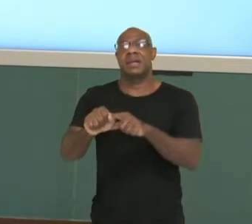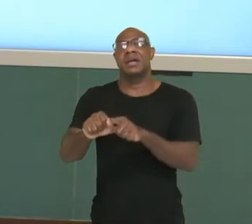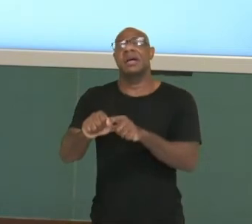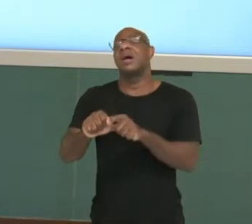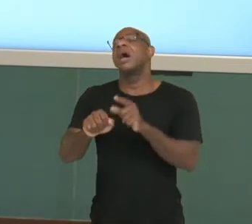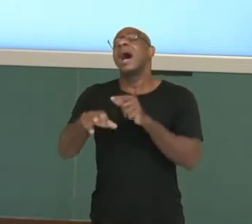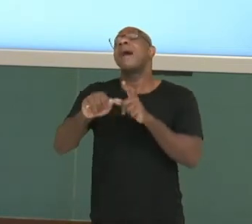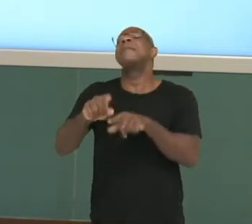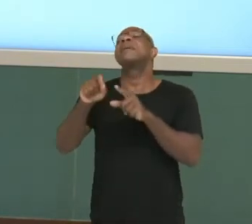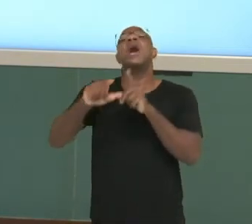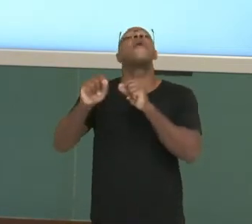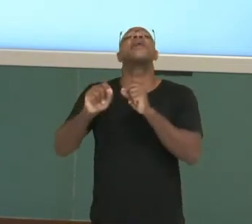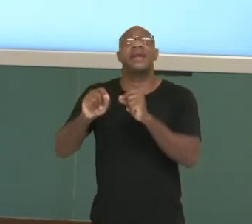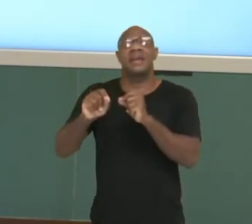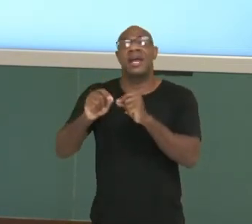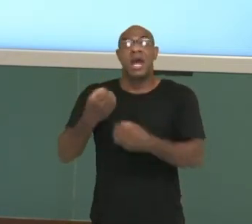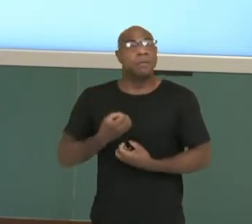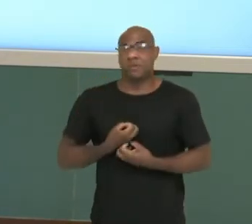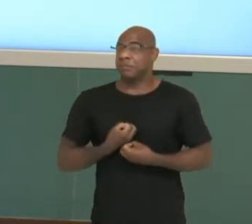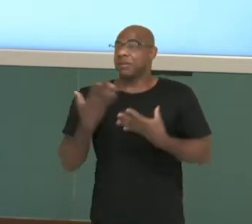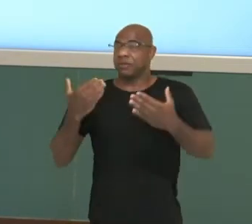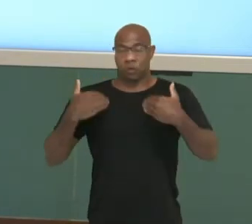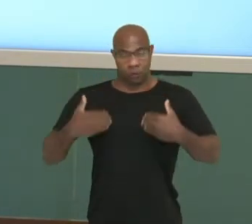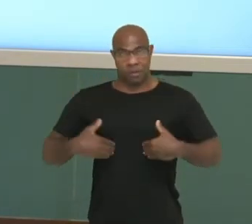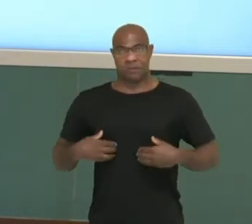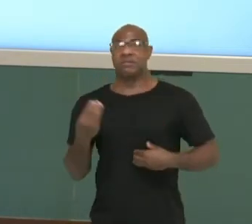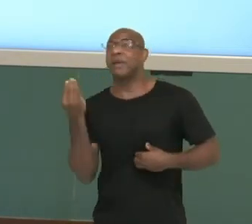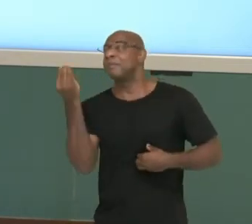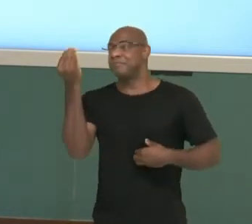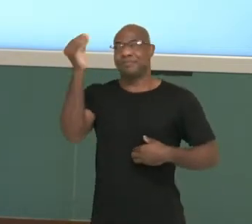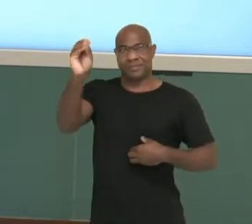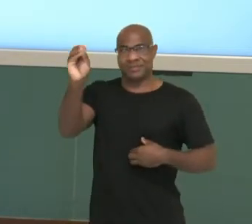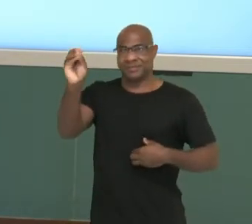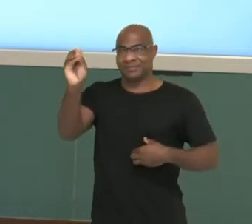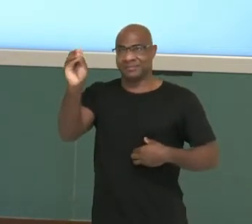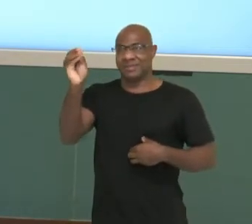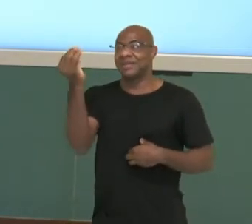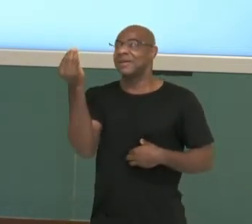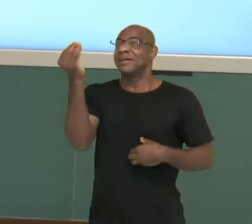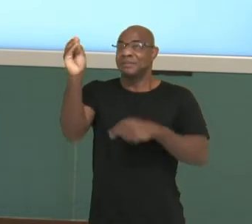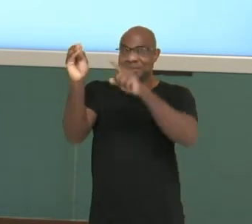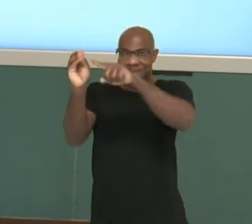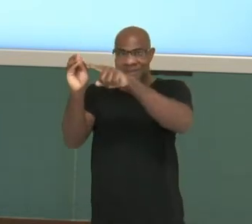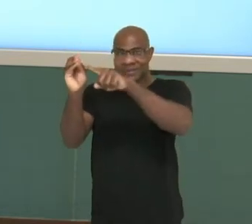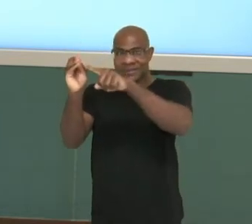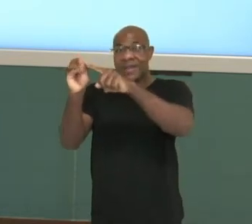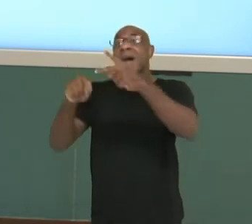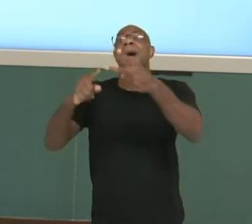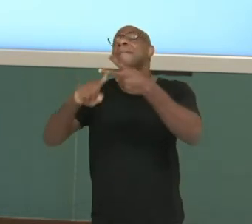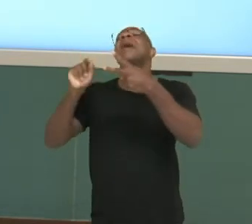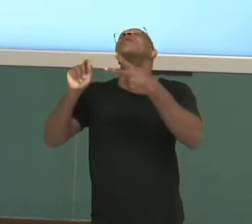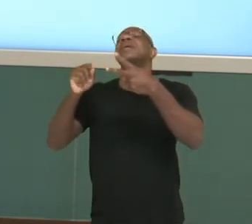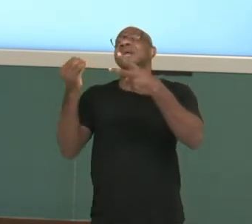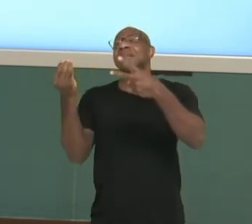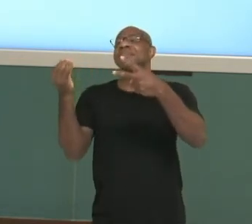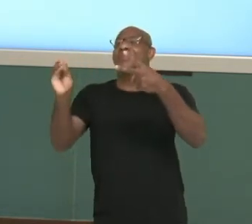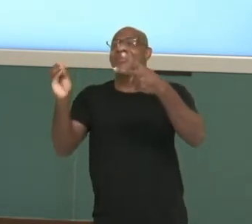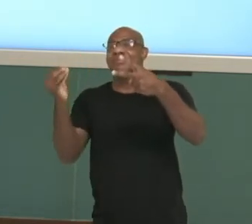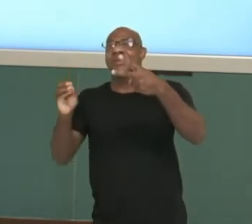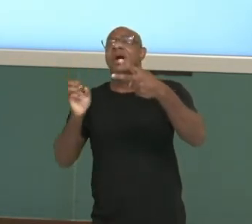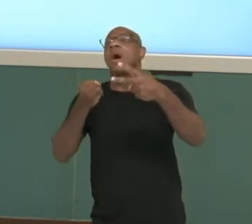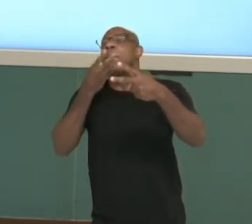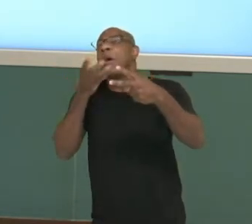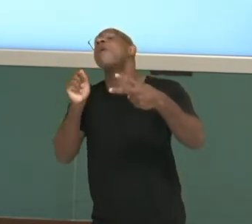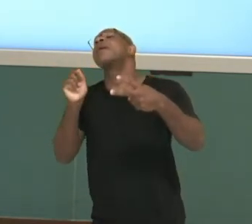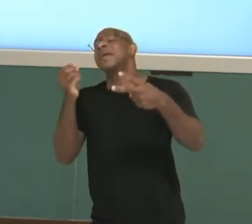é? Ela é uma expressão corporal. Então, completa ali num balãozinho expressão corporal. Tudo aquilo que você